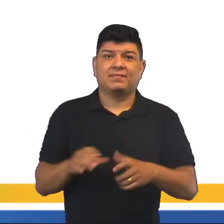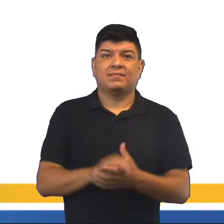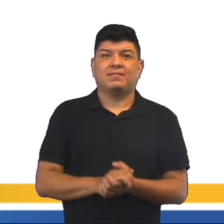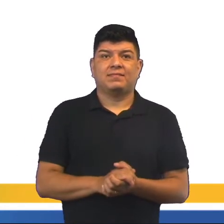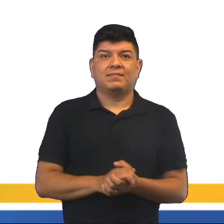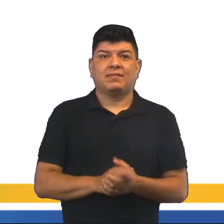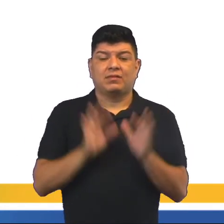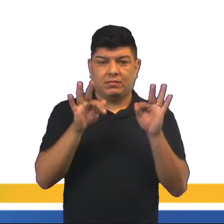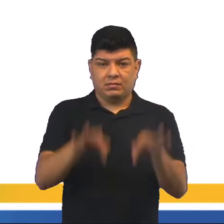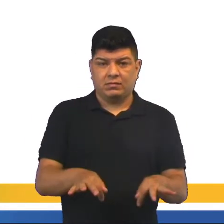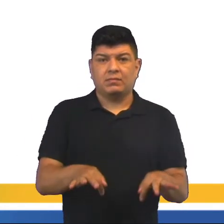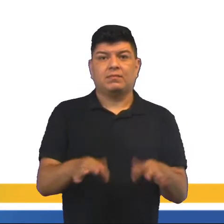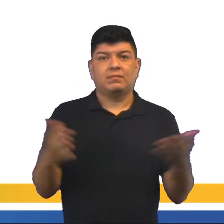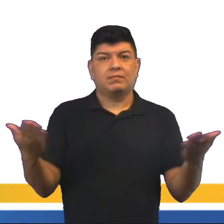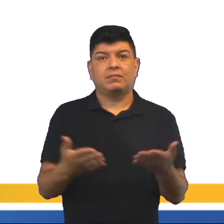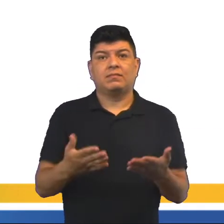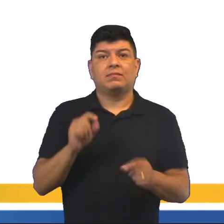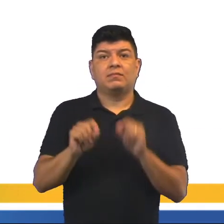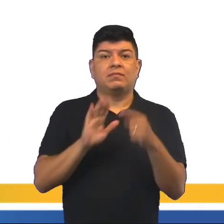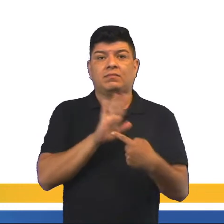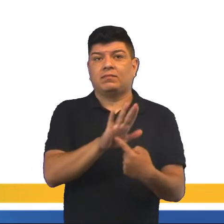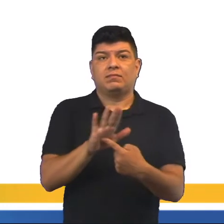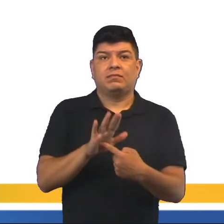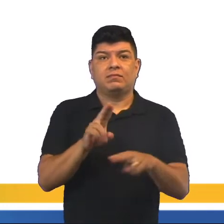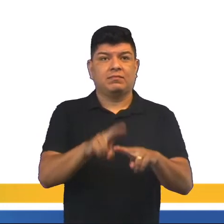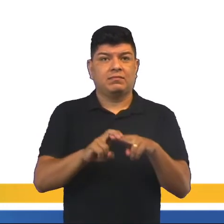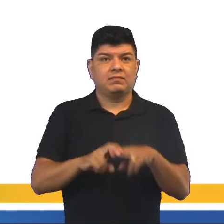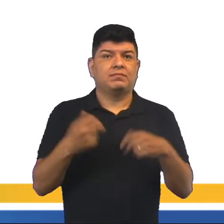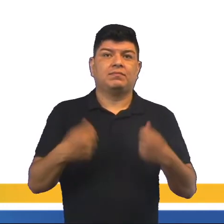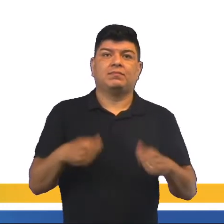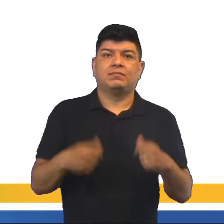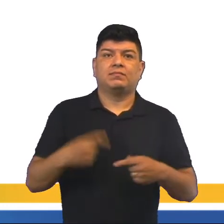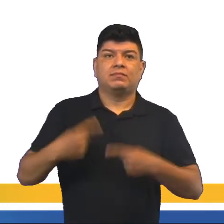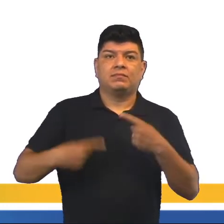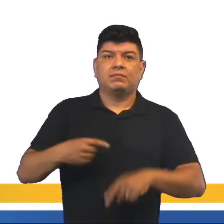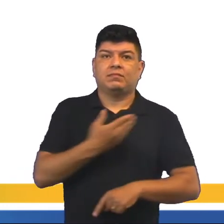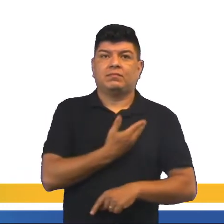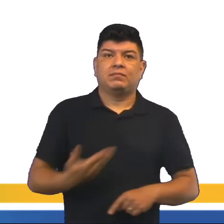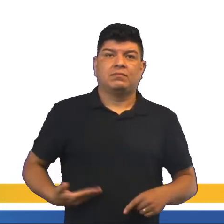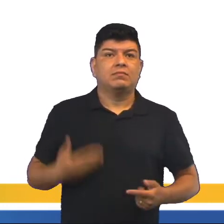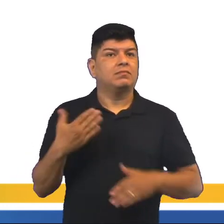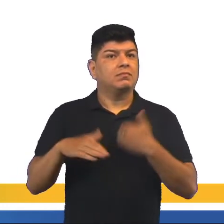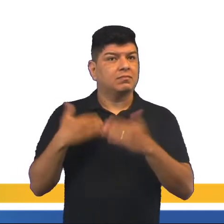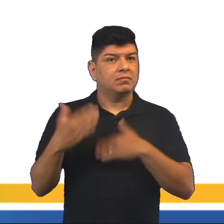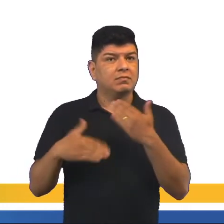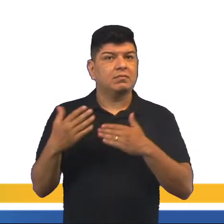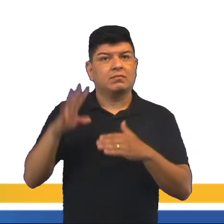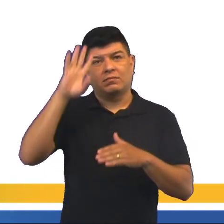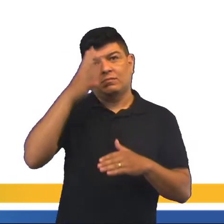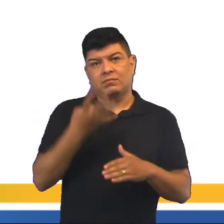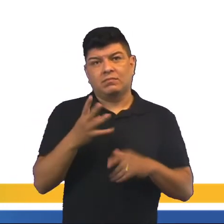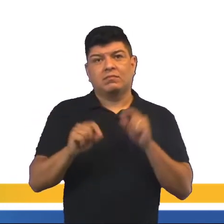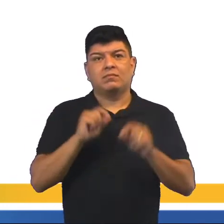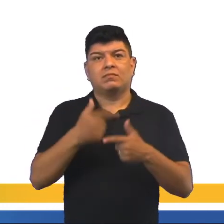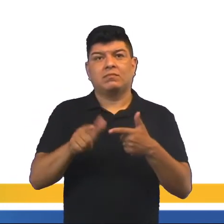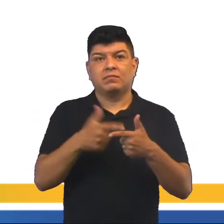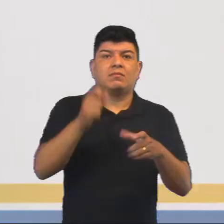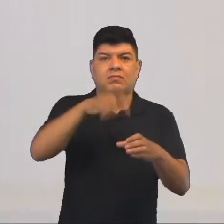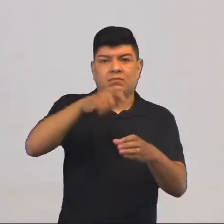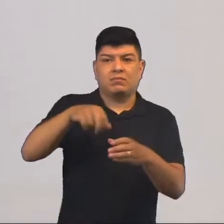de utilidade. Ao invadir essas terras, o grupo aí do MST, eles invadem com o objetivo que o governo compre essas